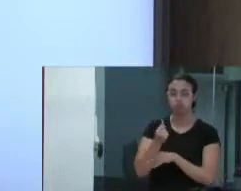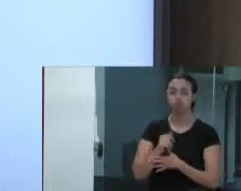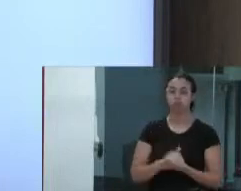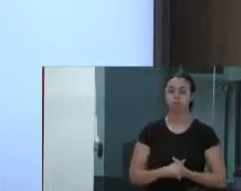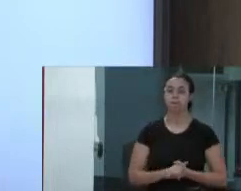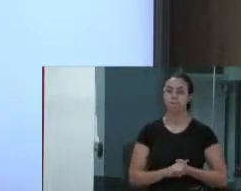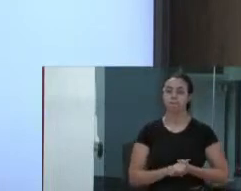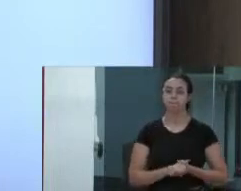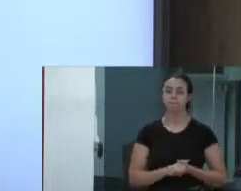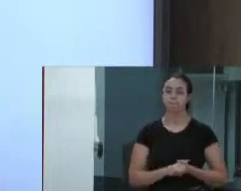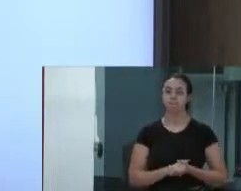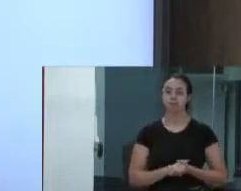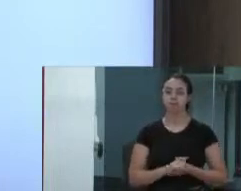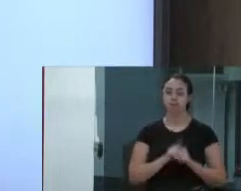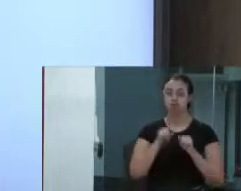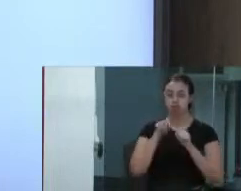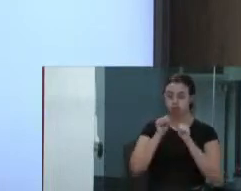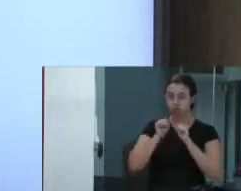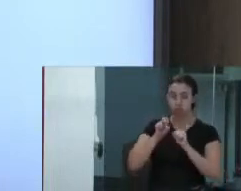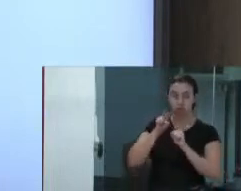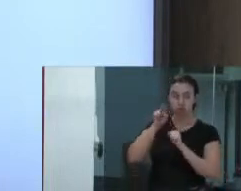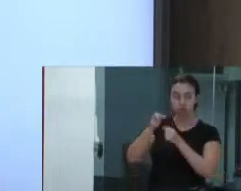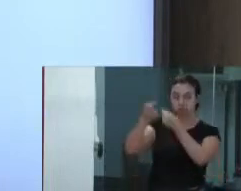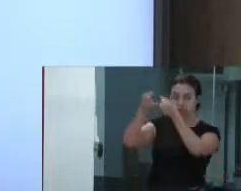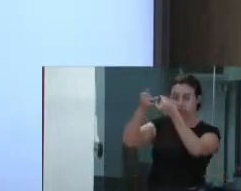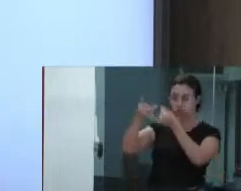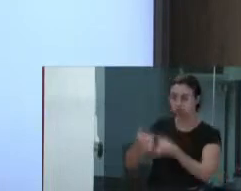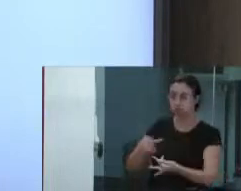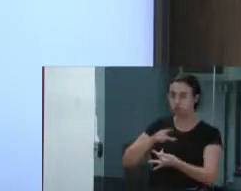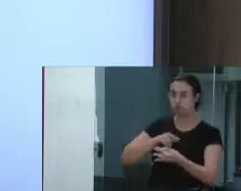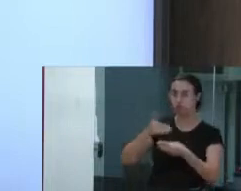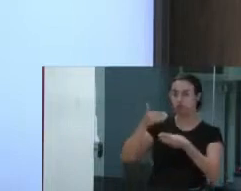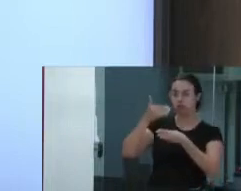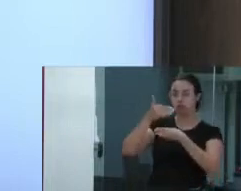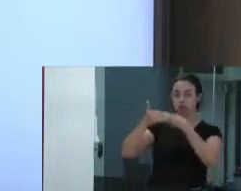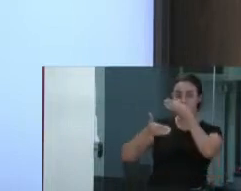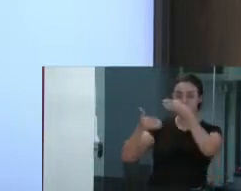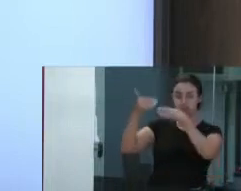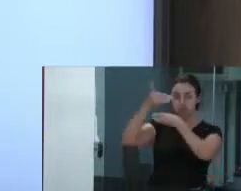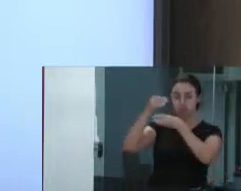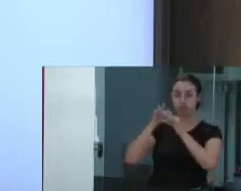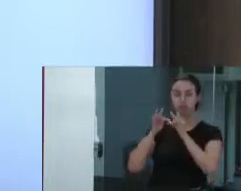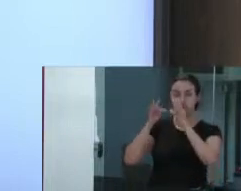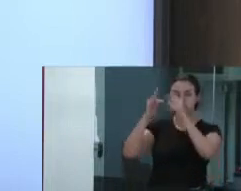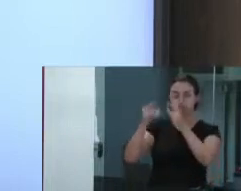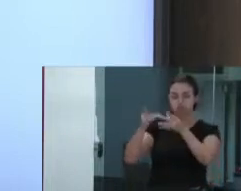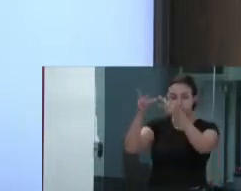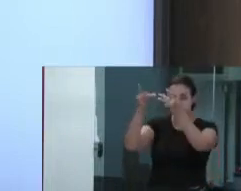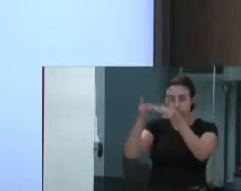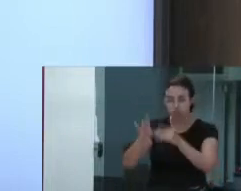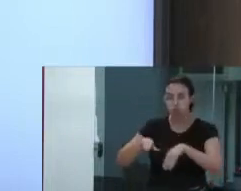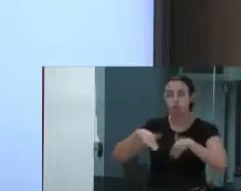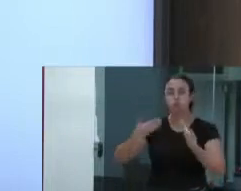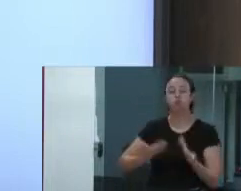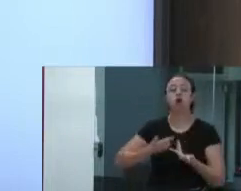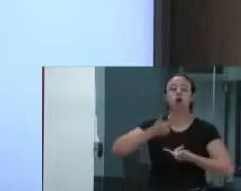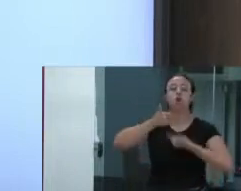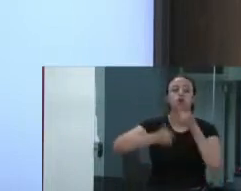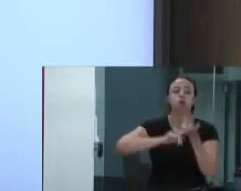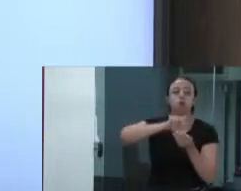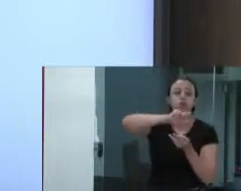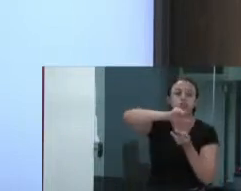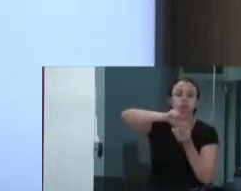colaboração. Como os senhores podem ver na descrição, né, a gente encaminhou os slides, a gente tem aí a descrição, né, do que é o serviço, o que, que cada